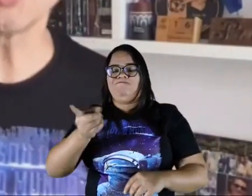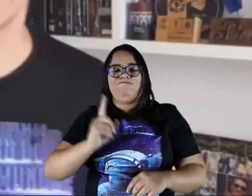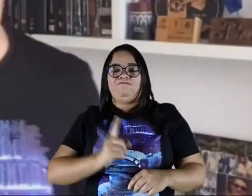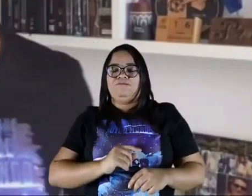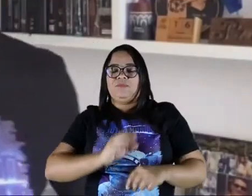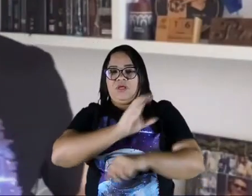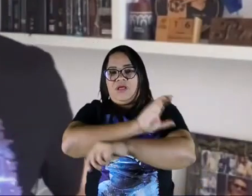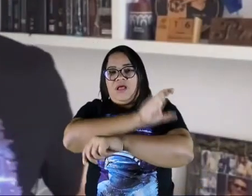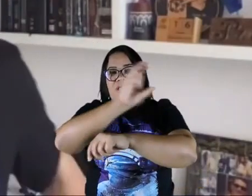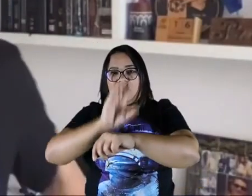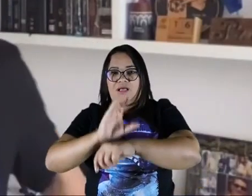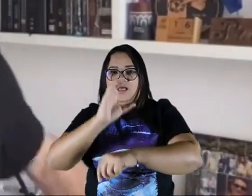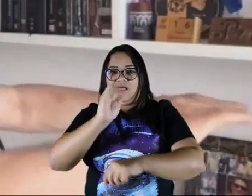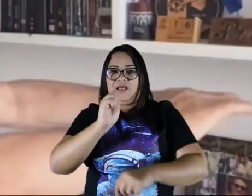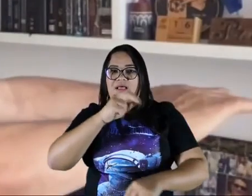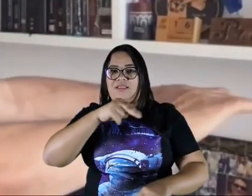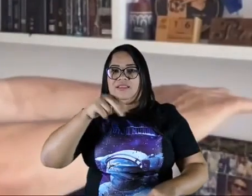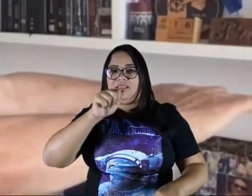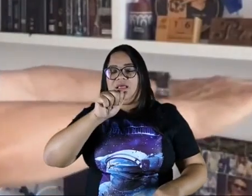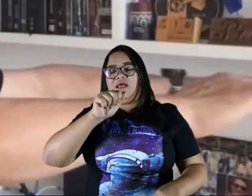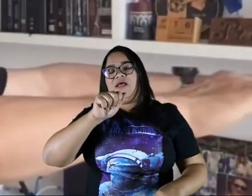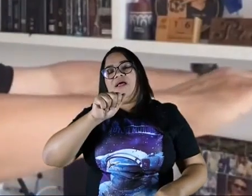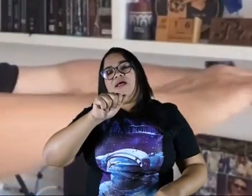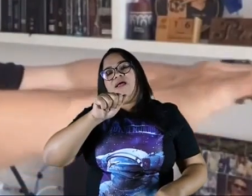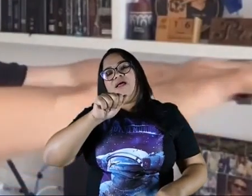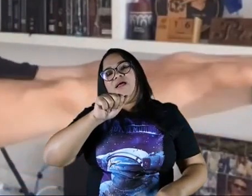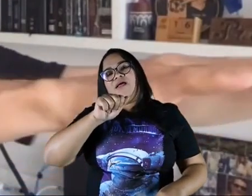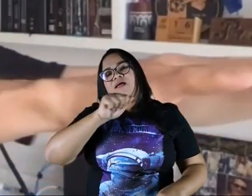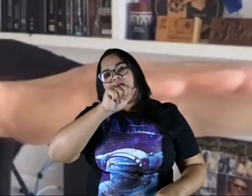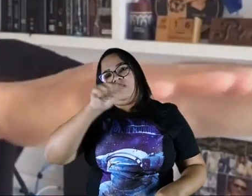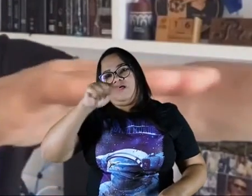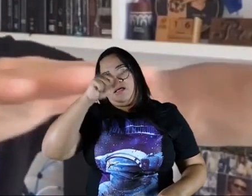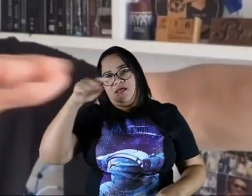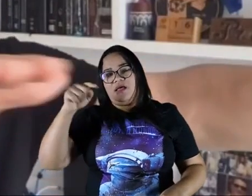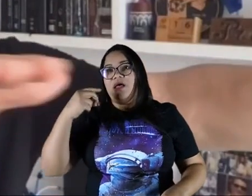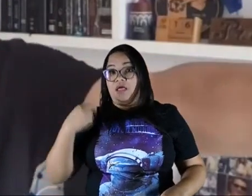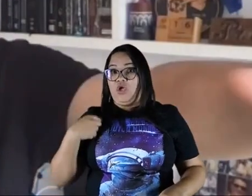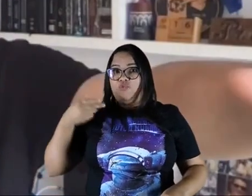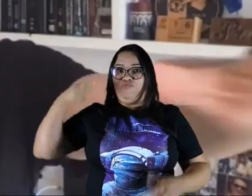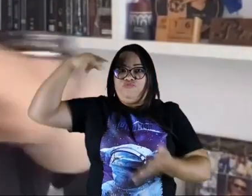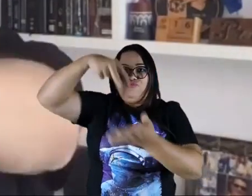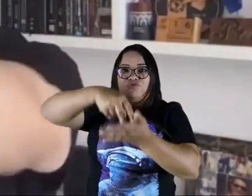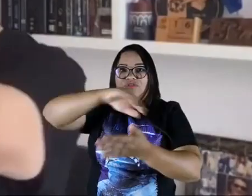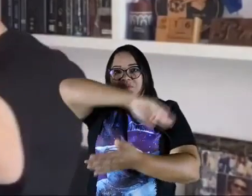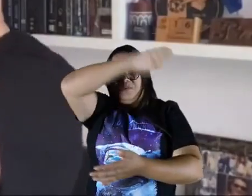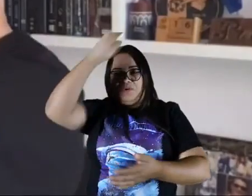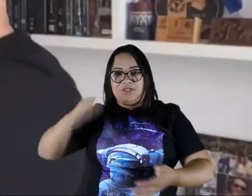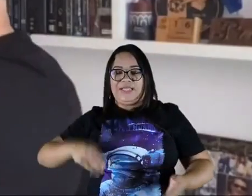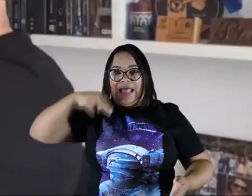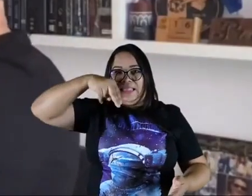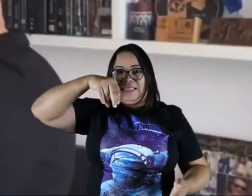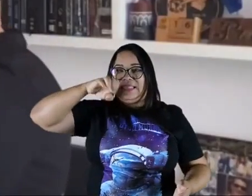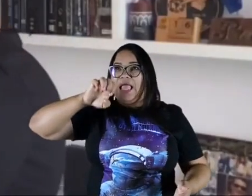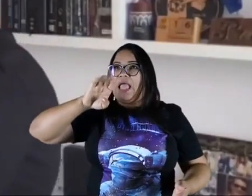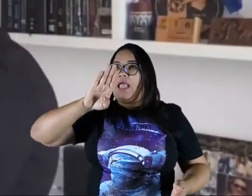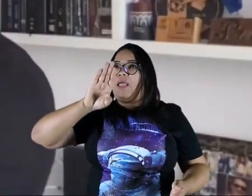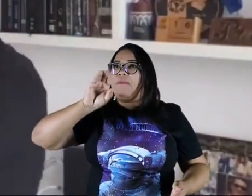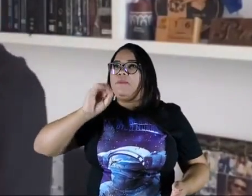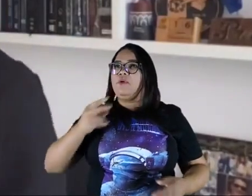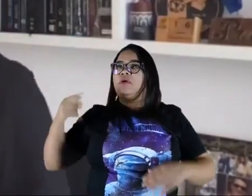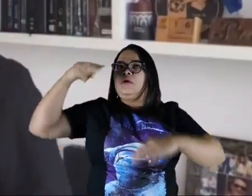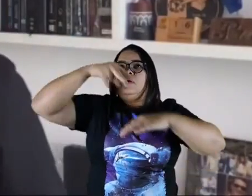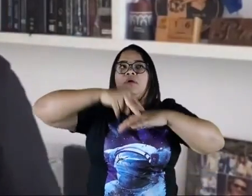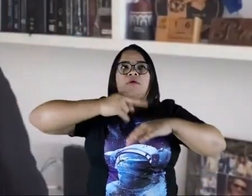fiquei emocionado. Quando olhei o Monte Nebo e via todas as coisas que Deus